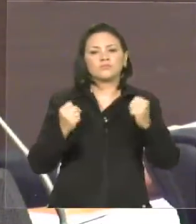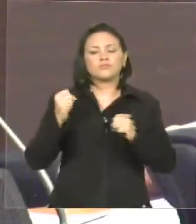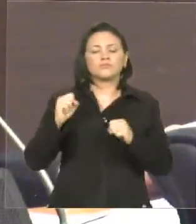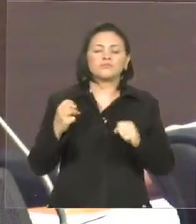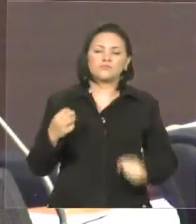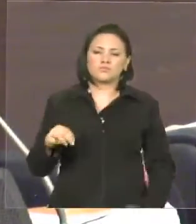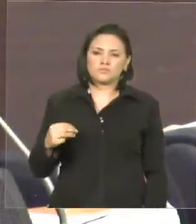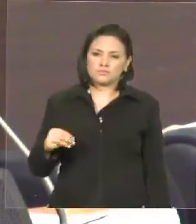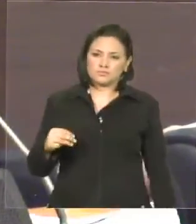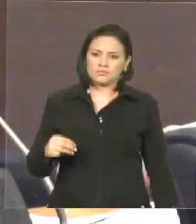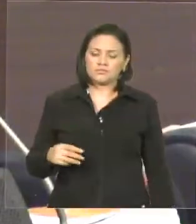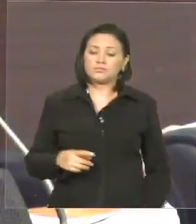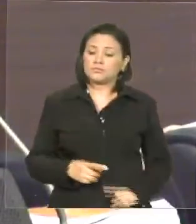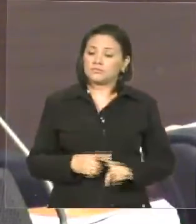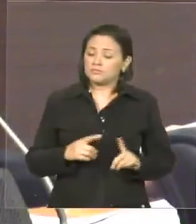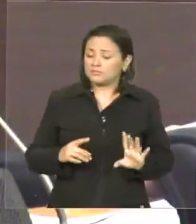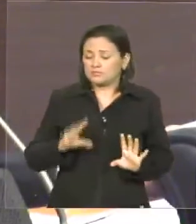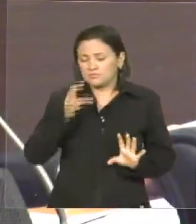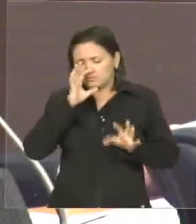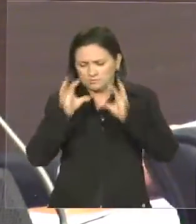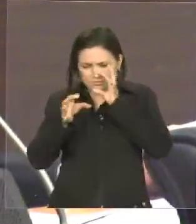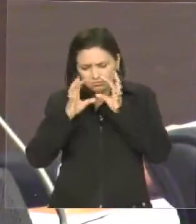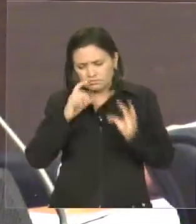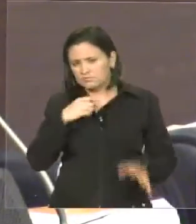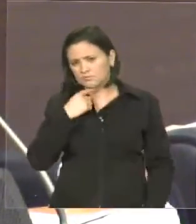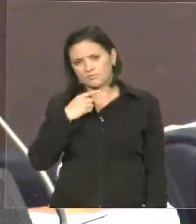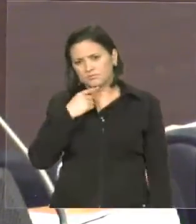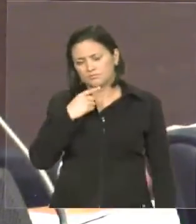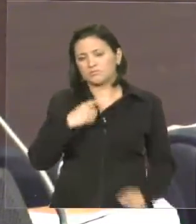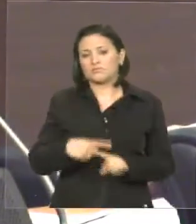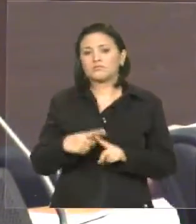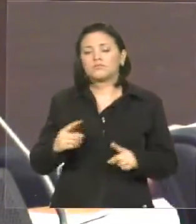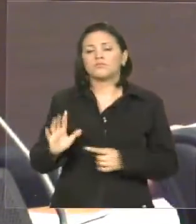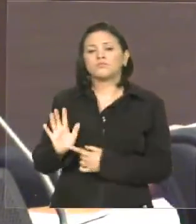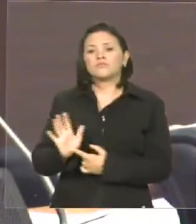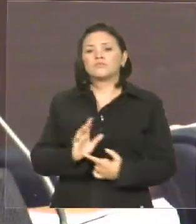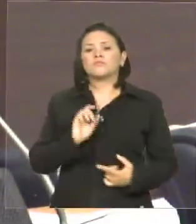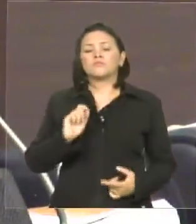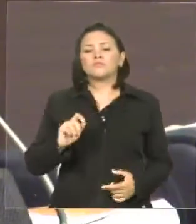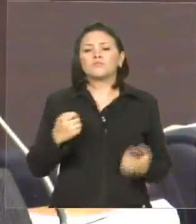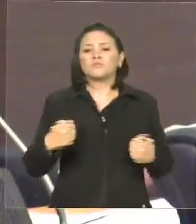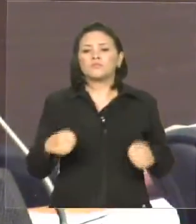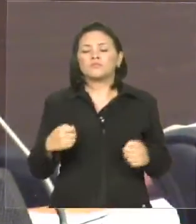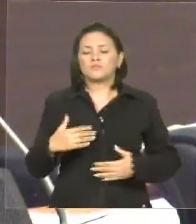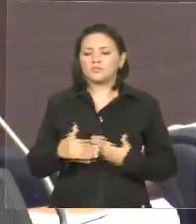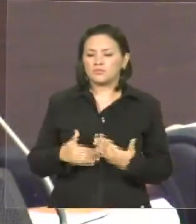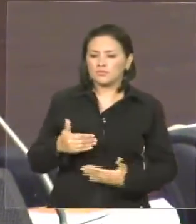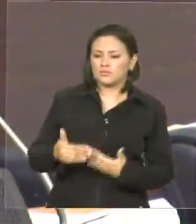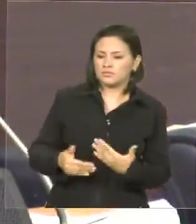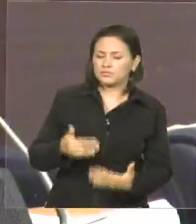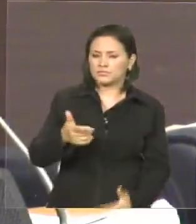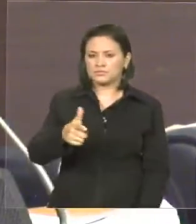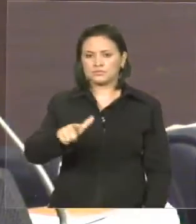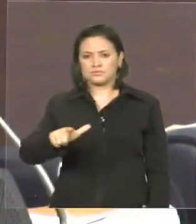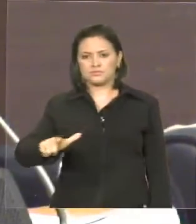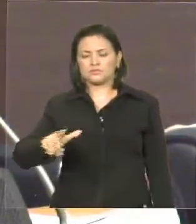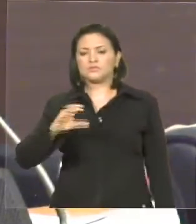maranhense. Mas não estou aqui para criticar, mas sim para alertar que precisamos continuar esse desenvolvimento a este ritmo de